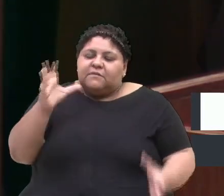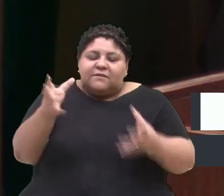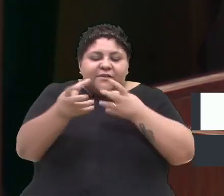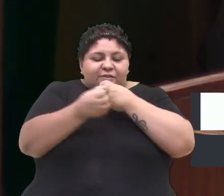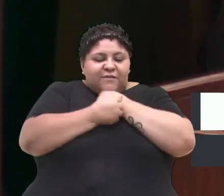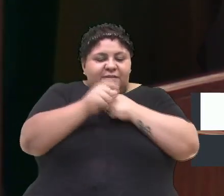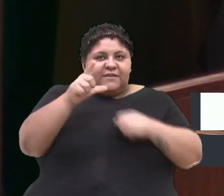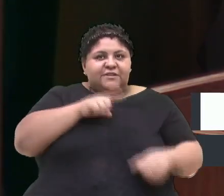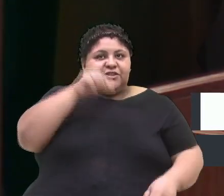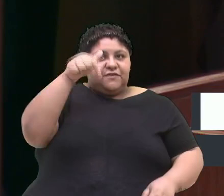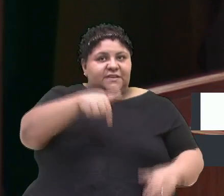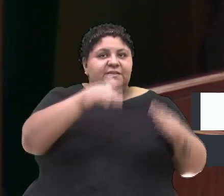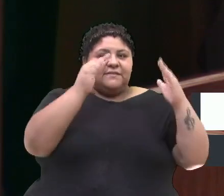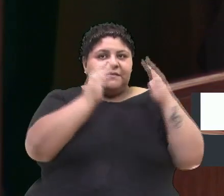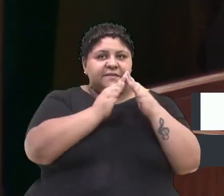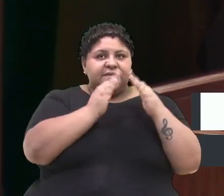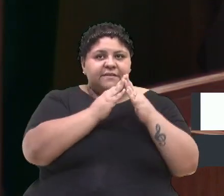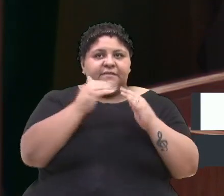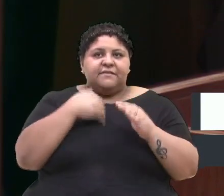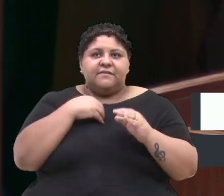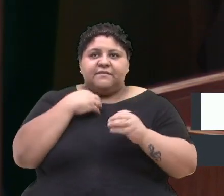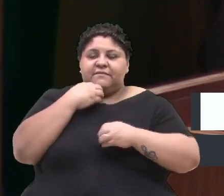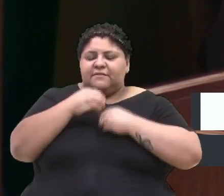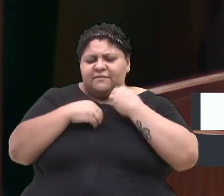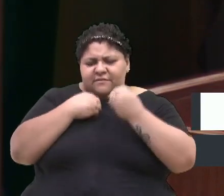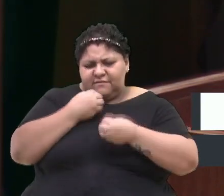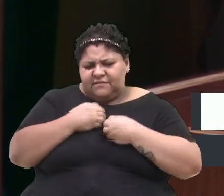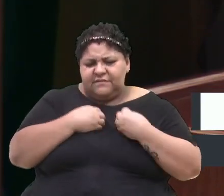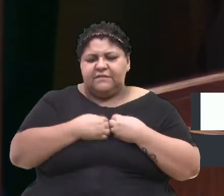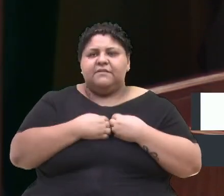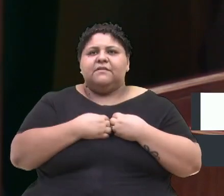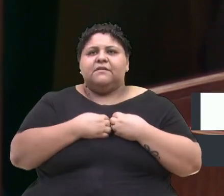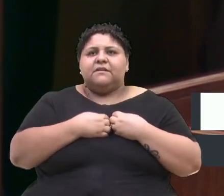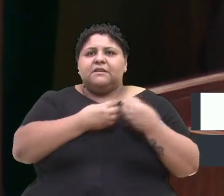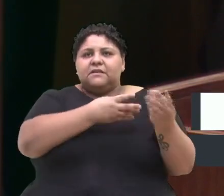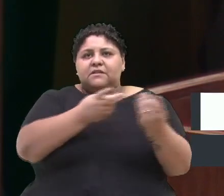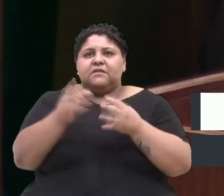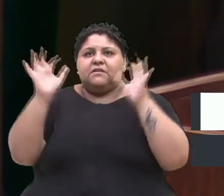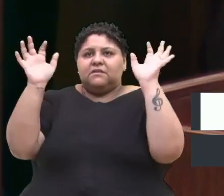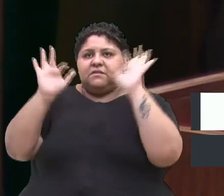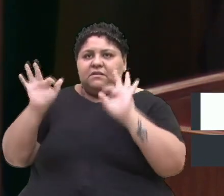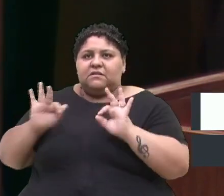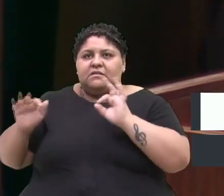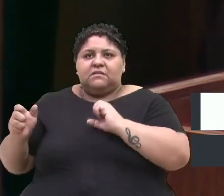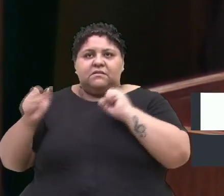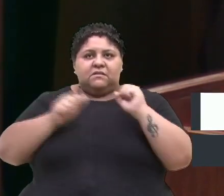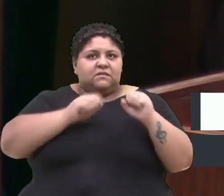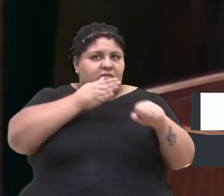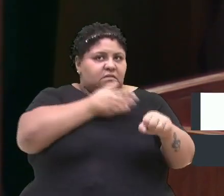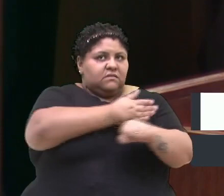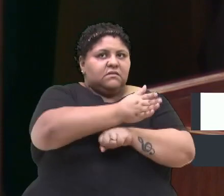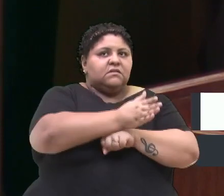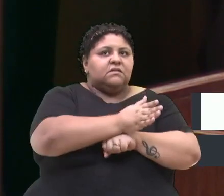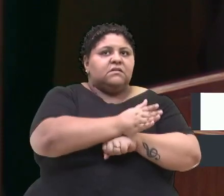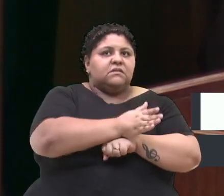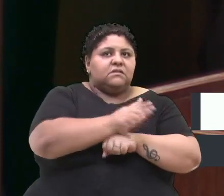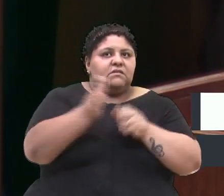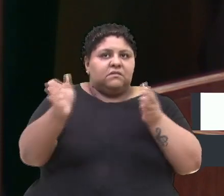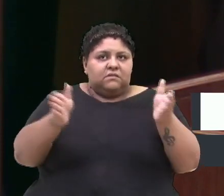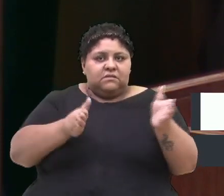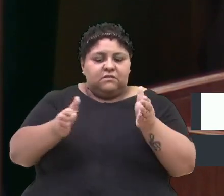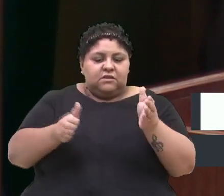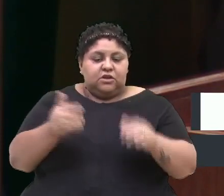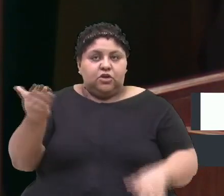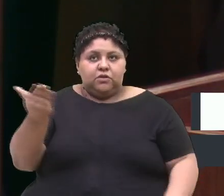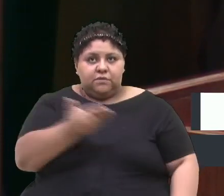aqui na casa. Eu me senti muito feliz por poder participar desse período aqui com